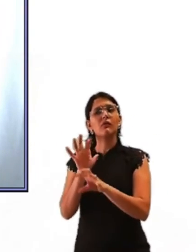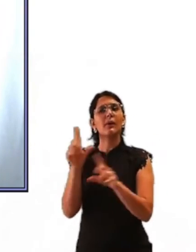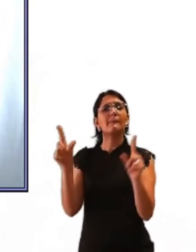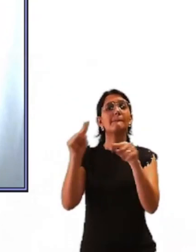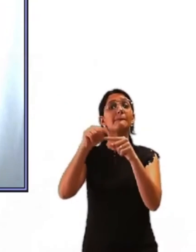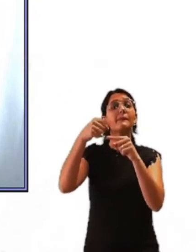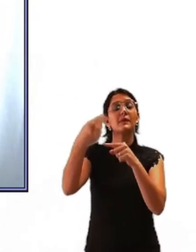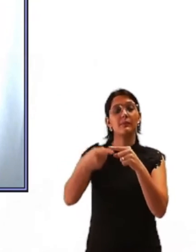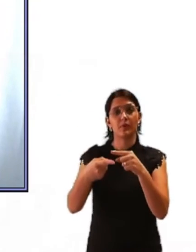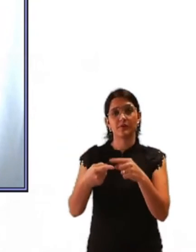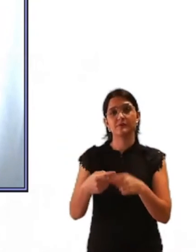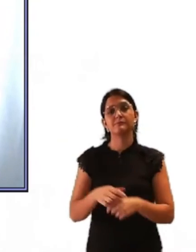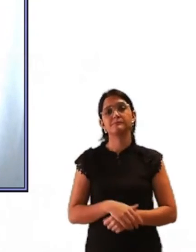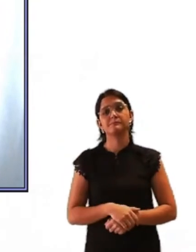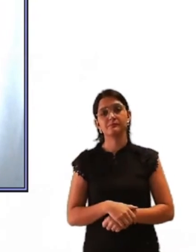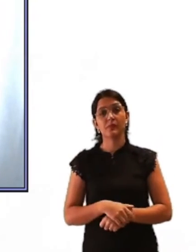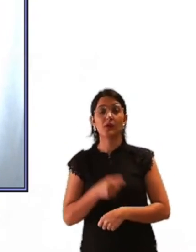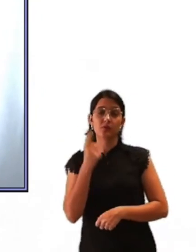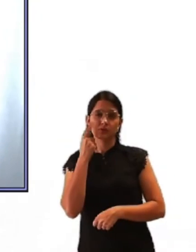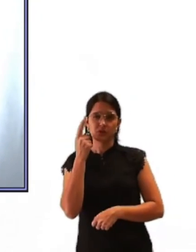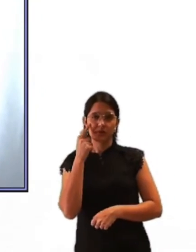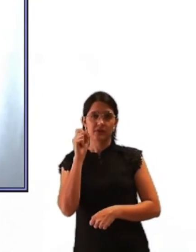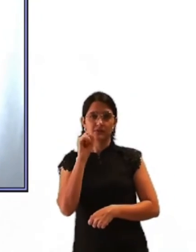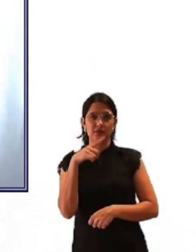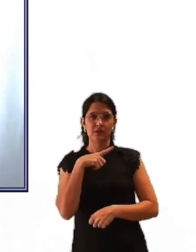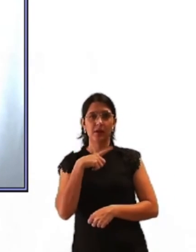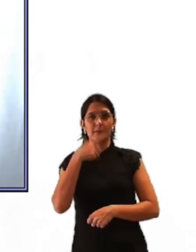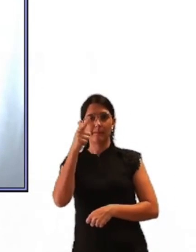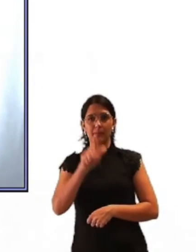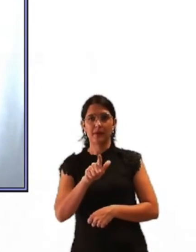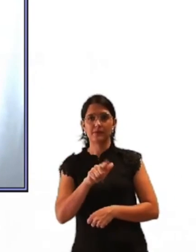decisão judicial. Deixa eu só ver se tem mais